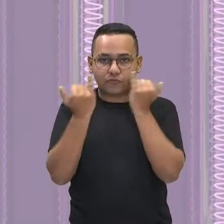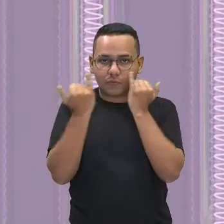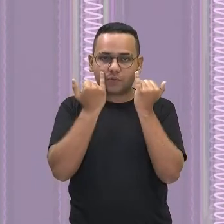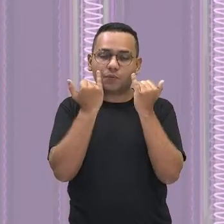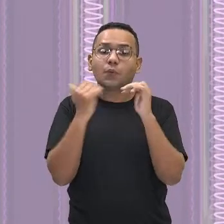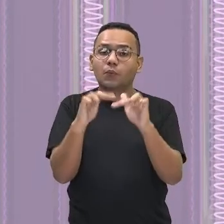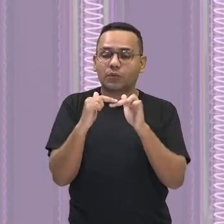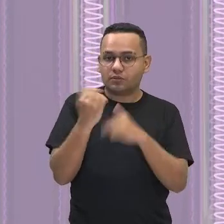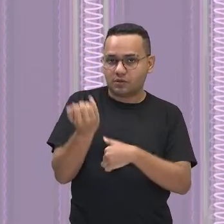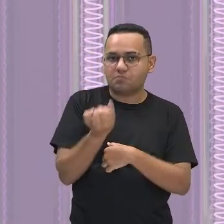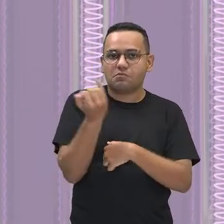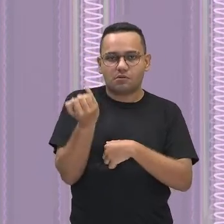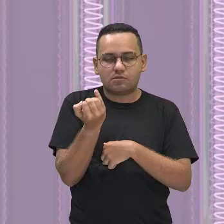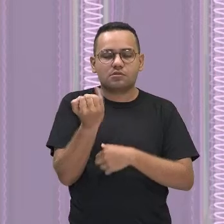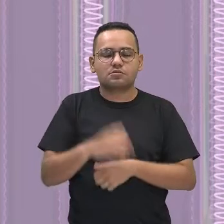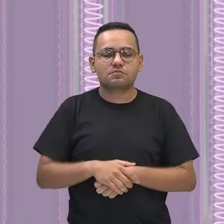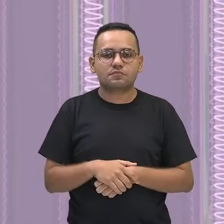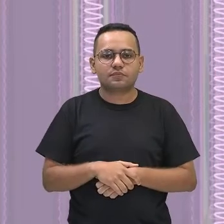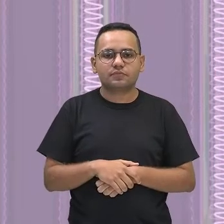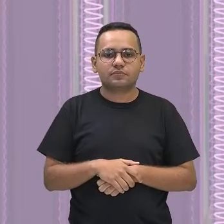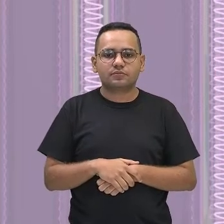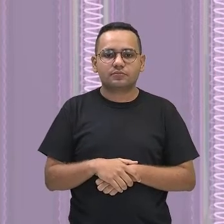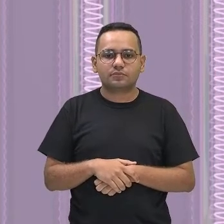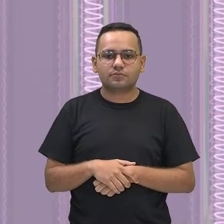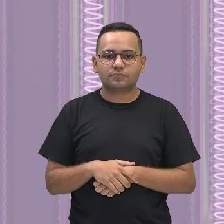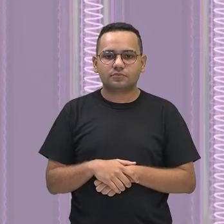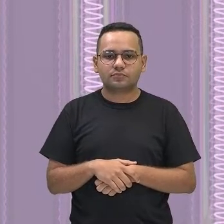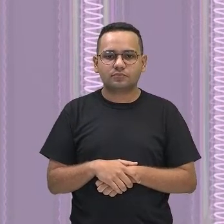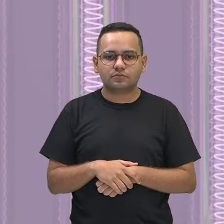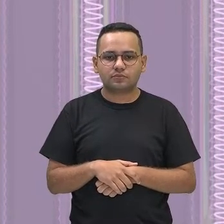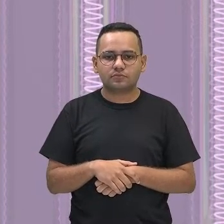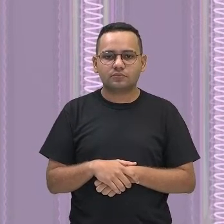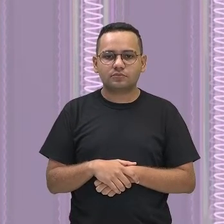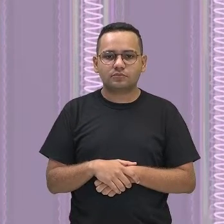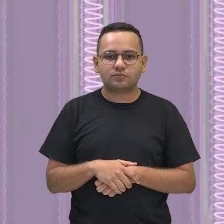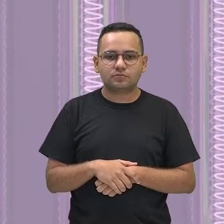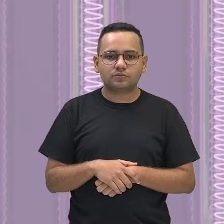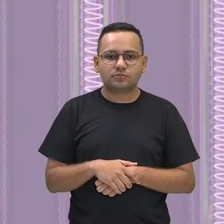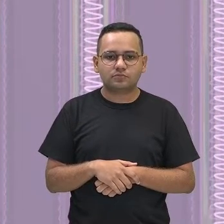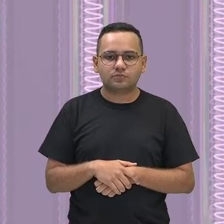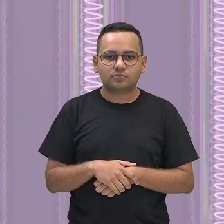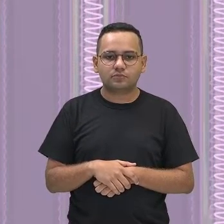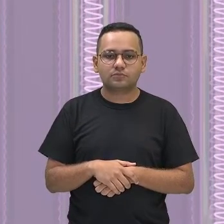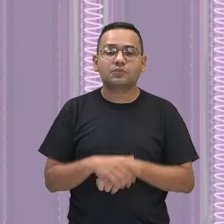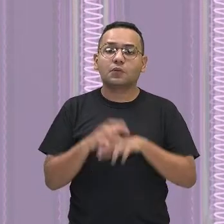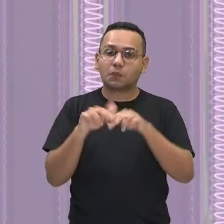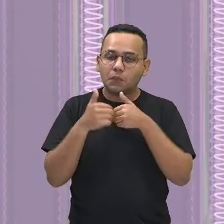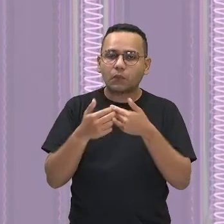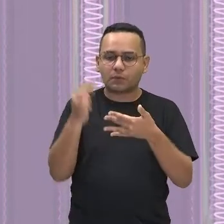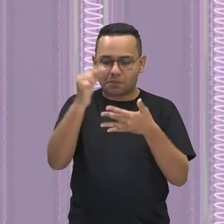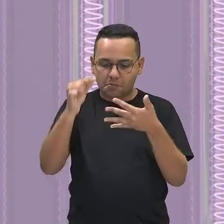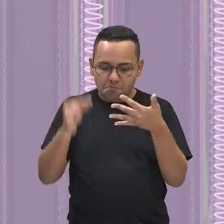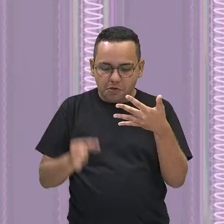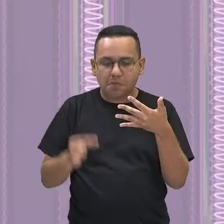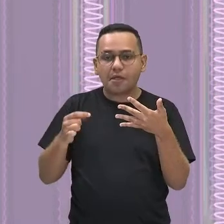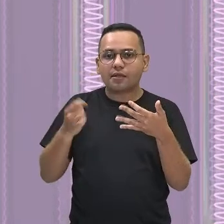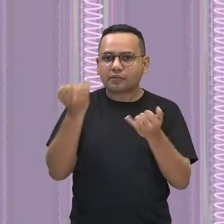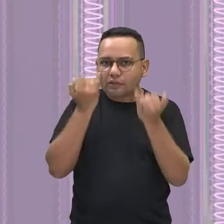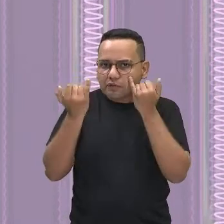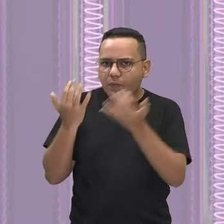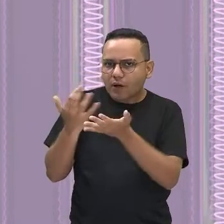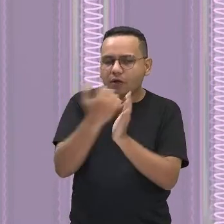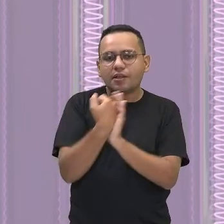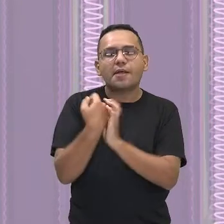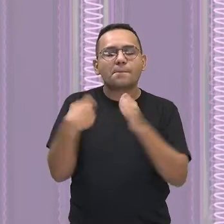parte das estatísticas. Tá? E essas decisões devem sim ser tomadas baseadas nas estatísticas.